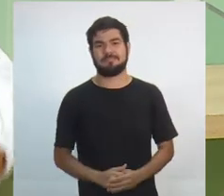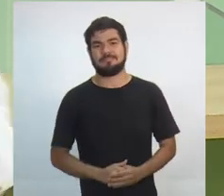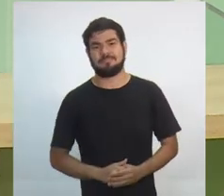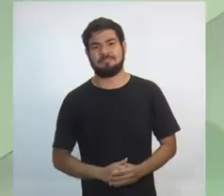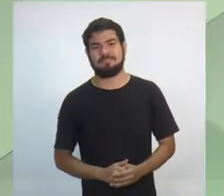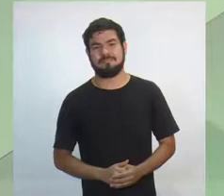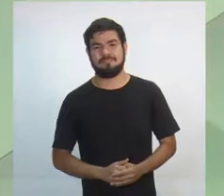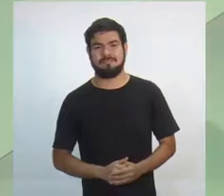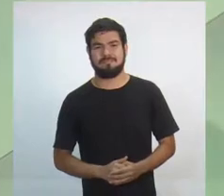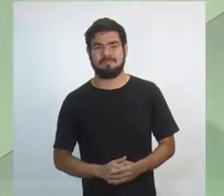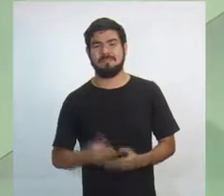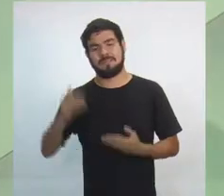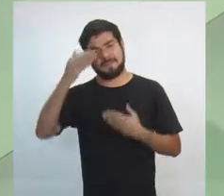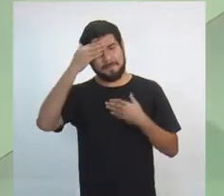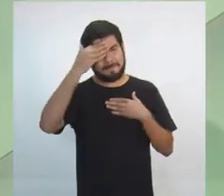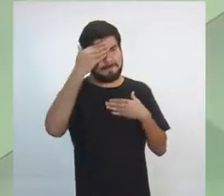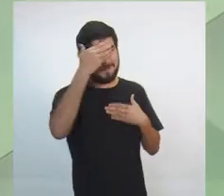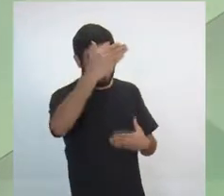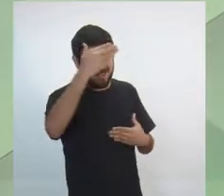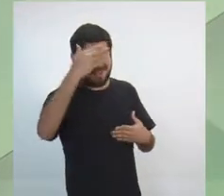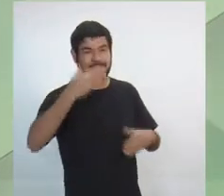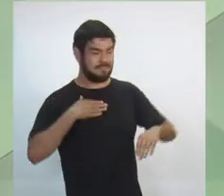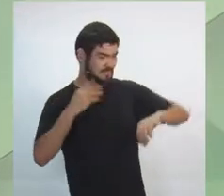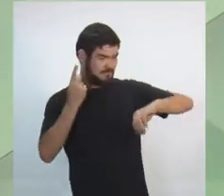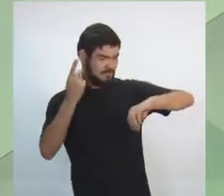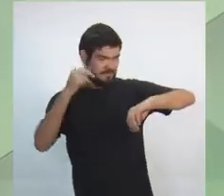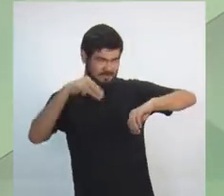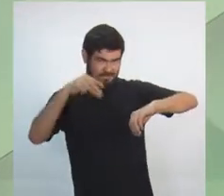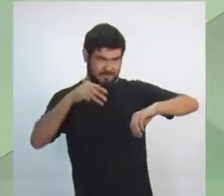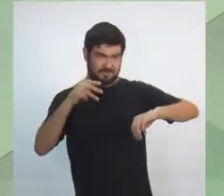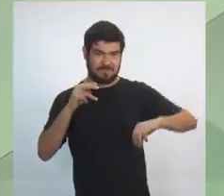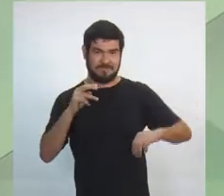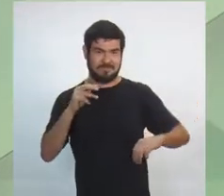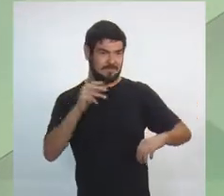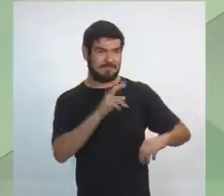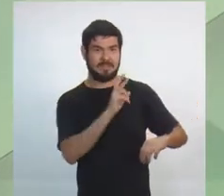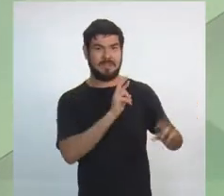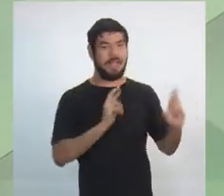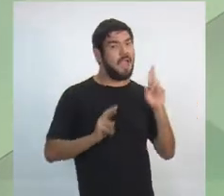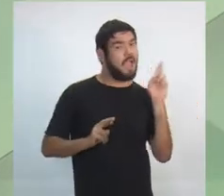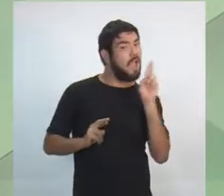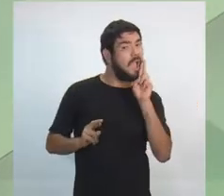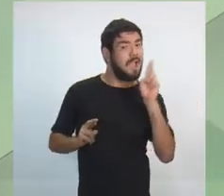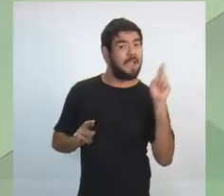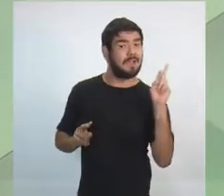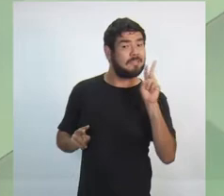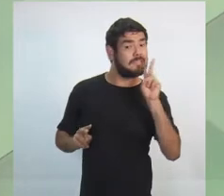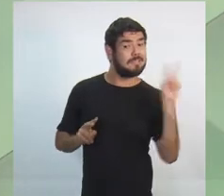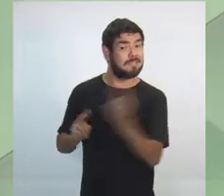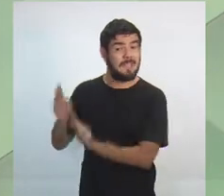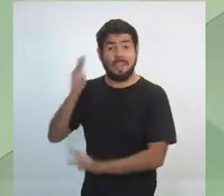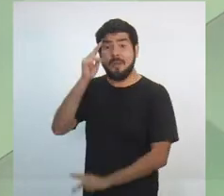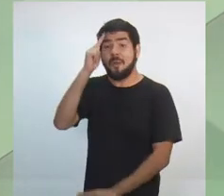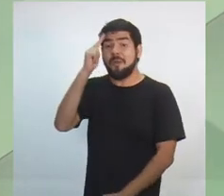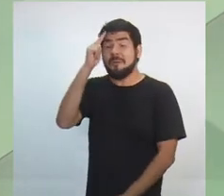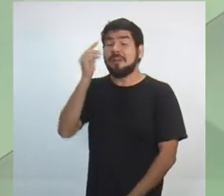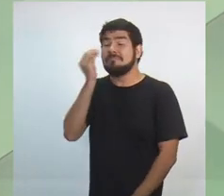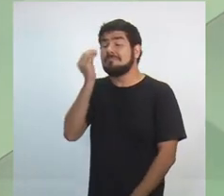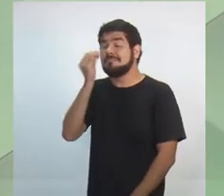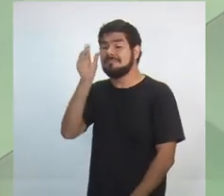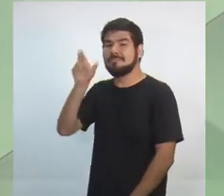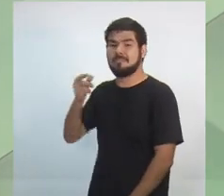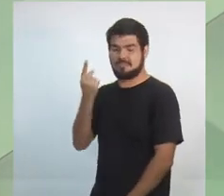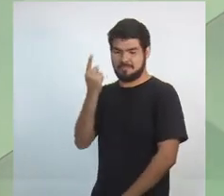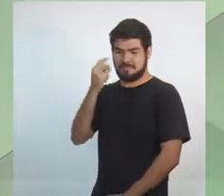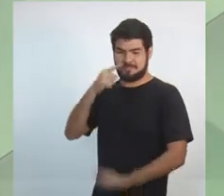Muito obrigada, candidato Davi Almeida. Nós temos 1 minuto e 30 para a réplica do candidato Omar Aziz. Cronômetro na tela, por favor. 1 minuto e